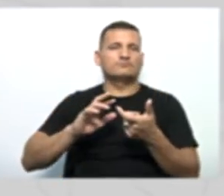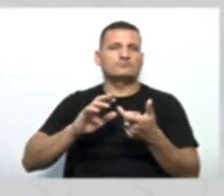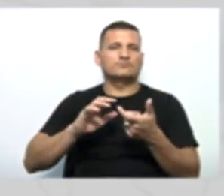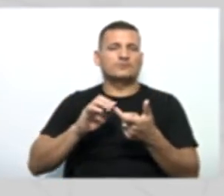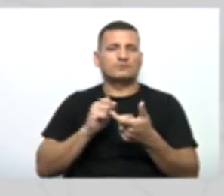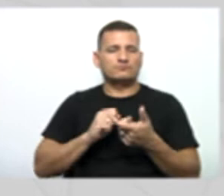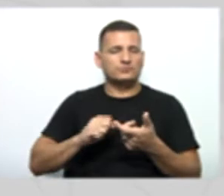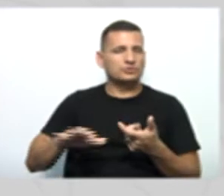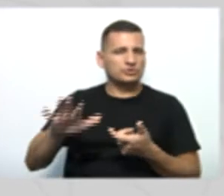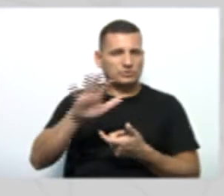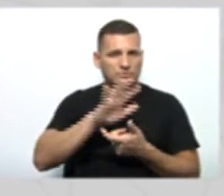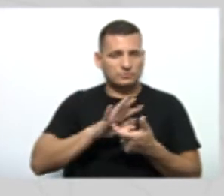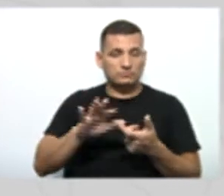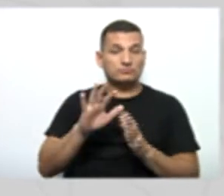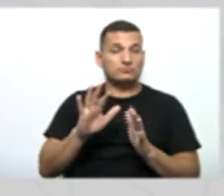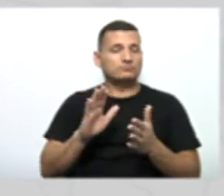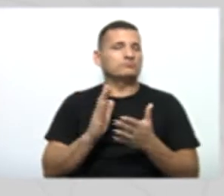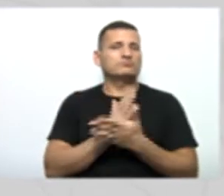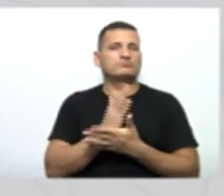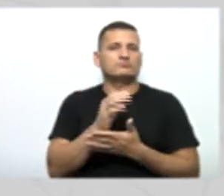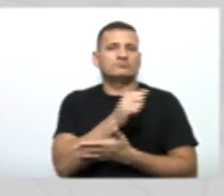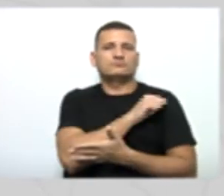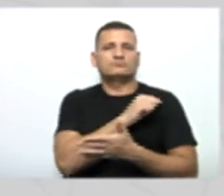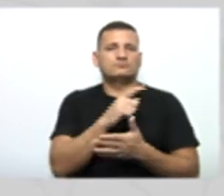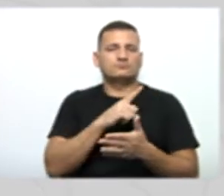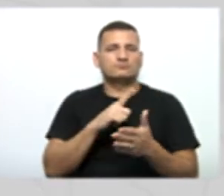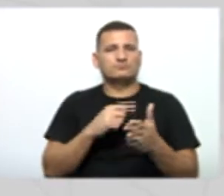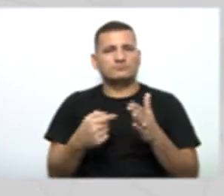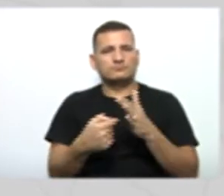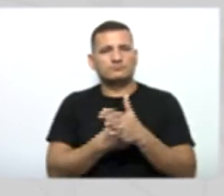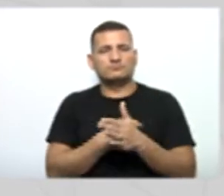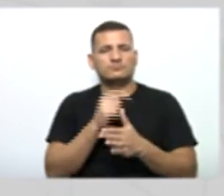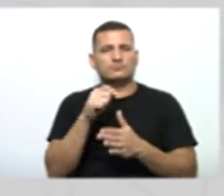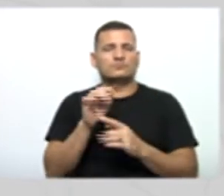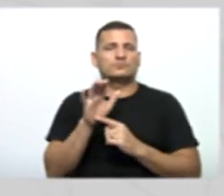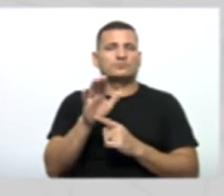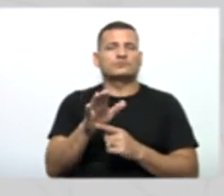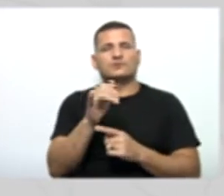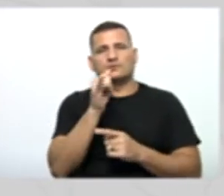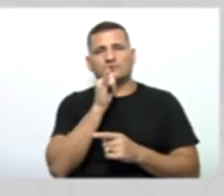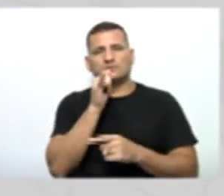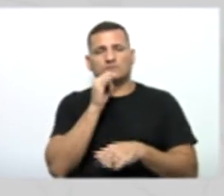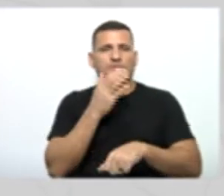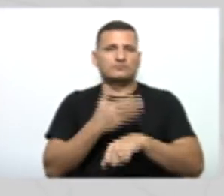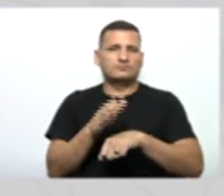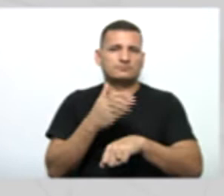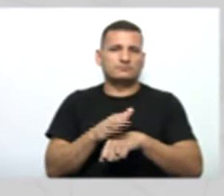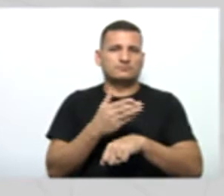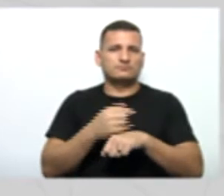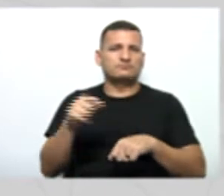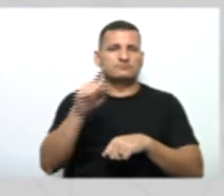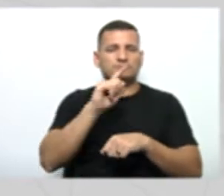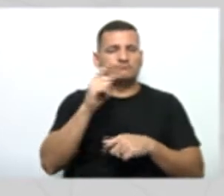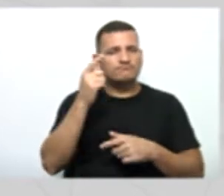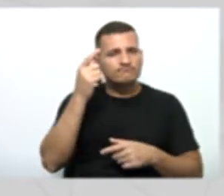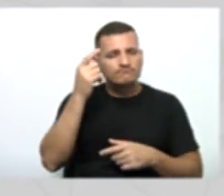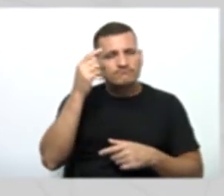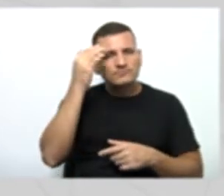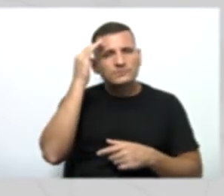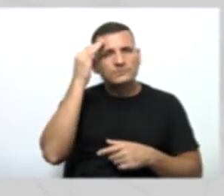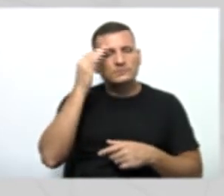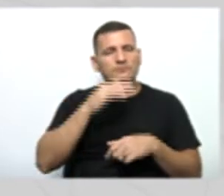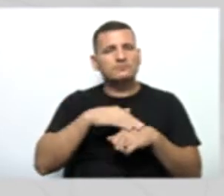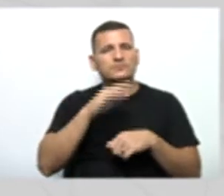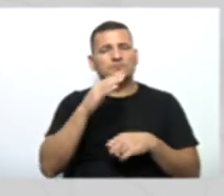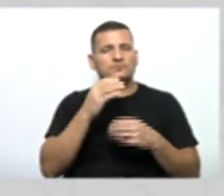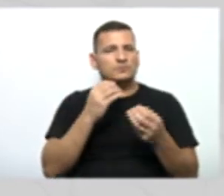pessoal está mandando umas perguntas para a gente dar uns exemplos práticos para eles ficarem mais cientes quando ocorre